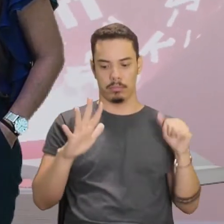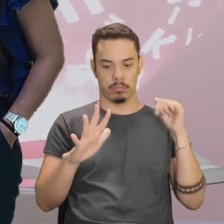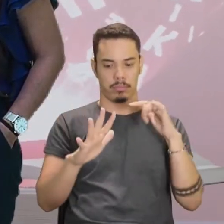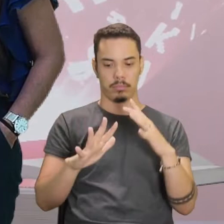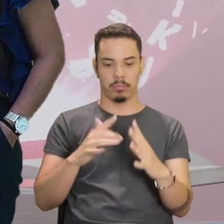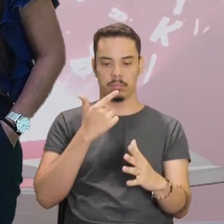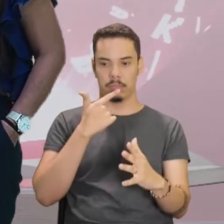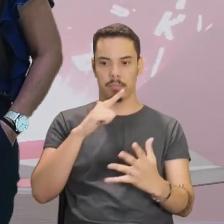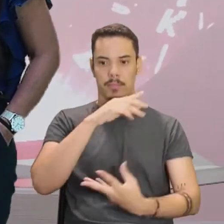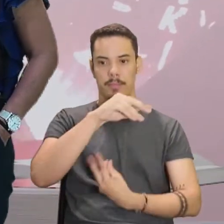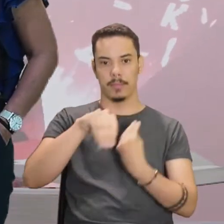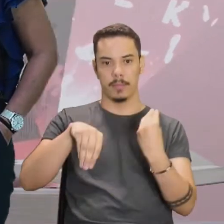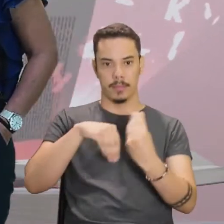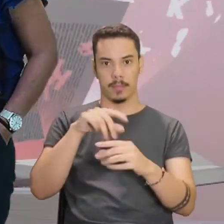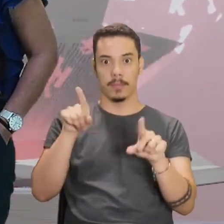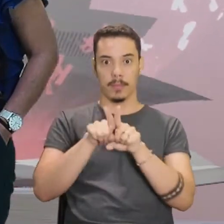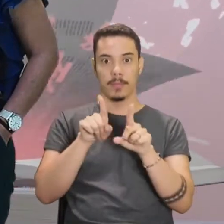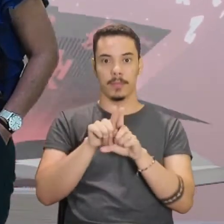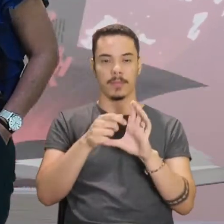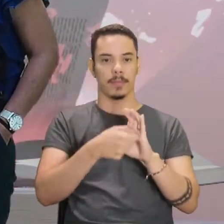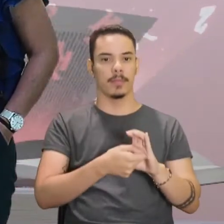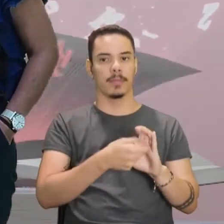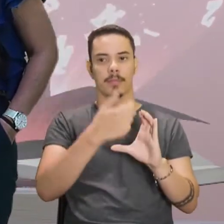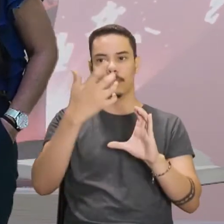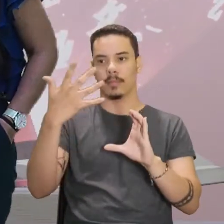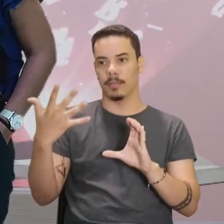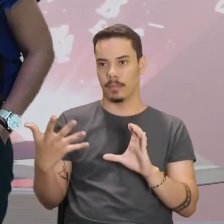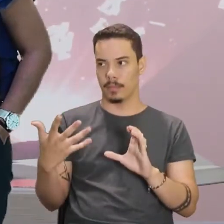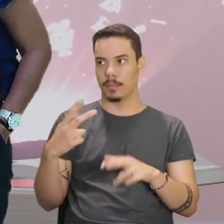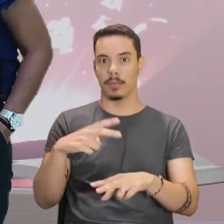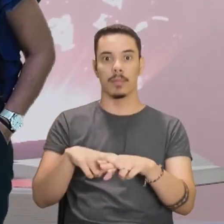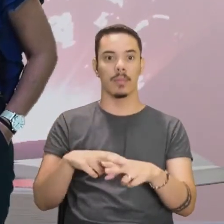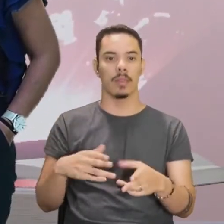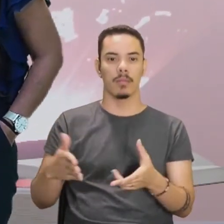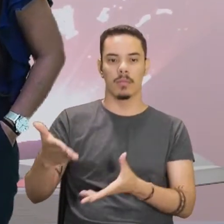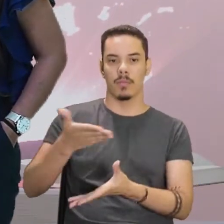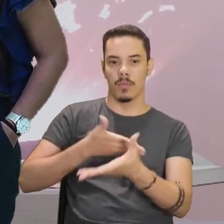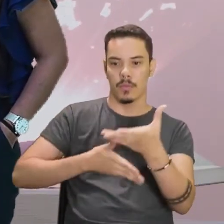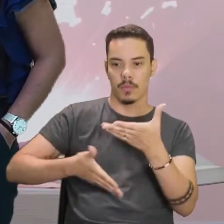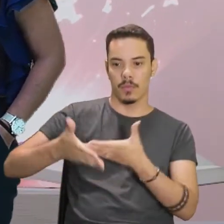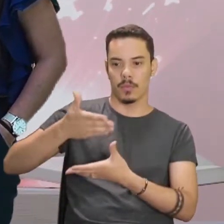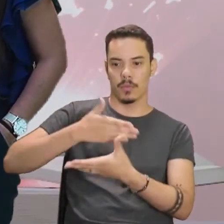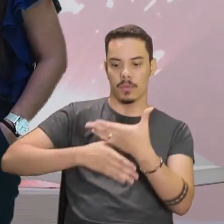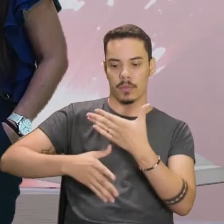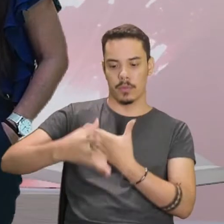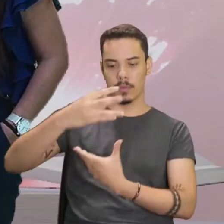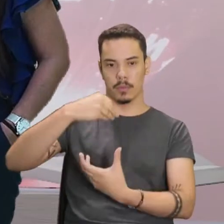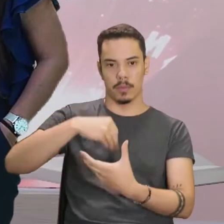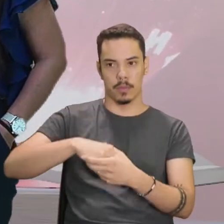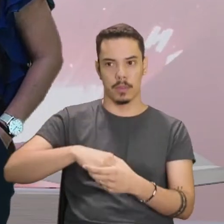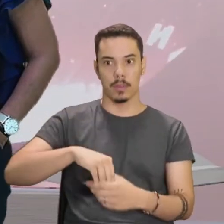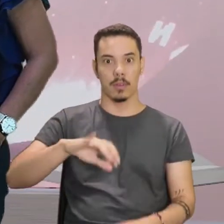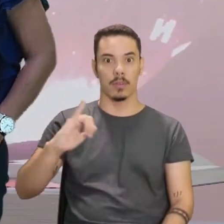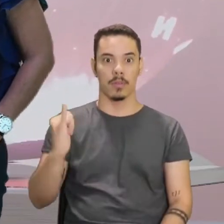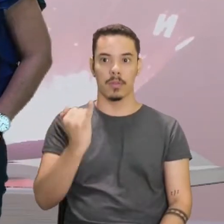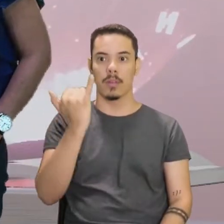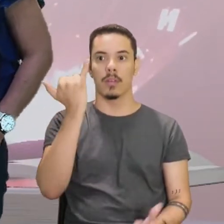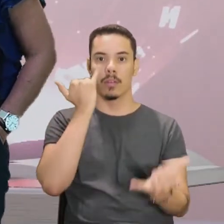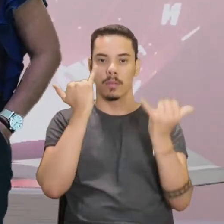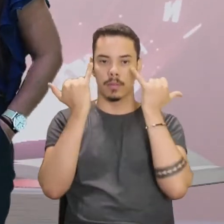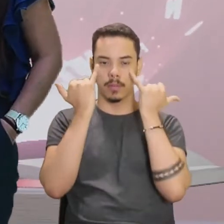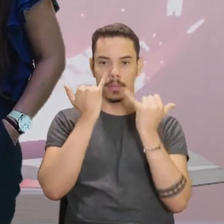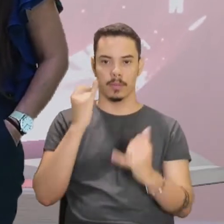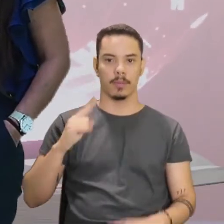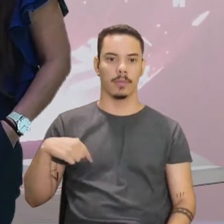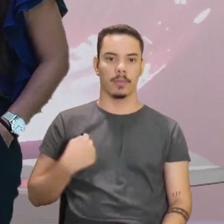aí, com suas características, né? Trazendo e envolvendo ali para essa riqueza aí que a nossa